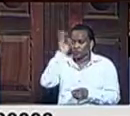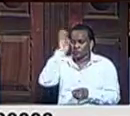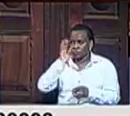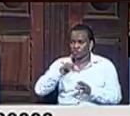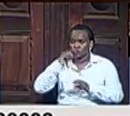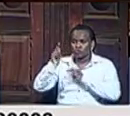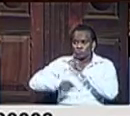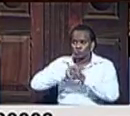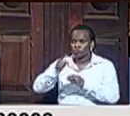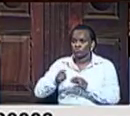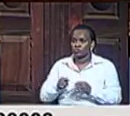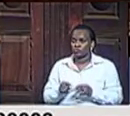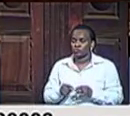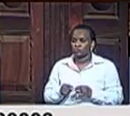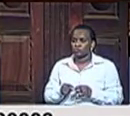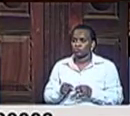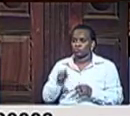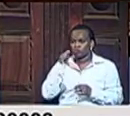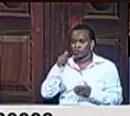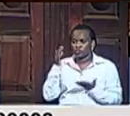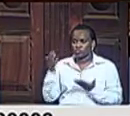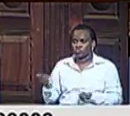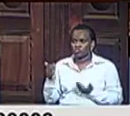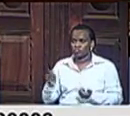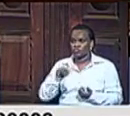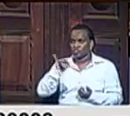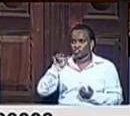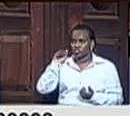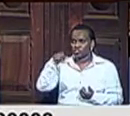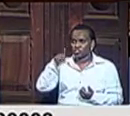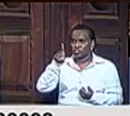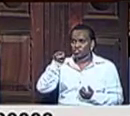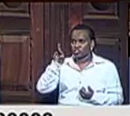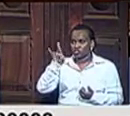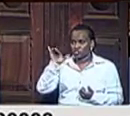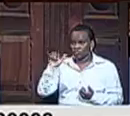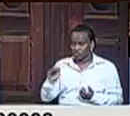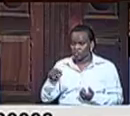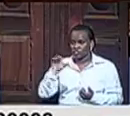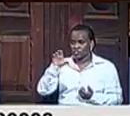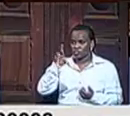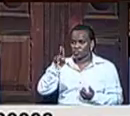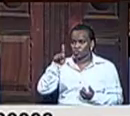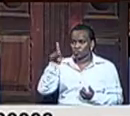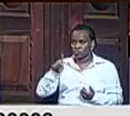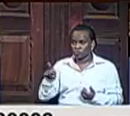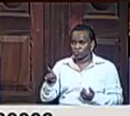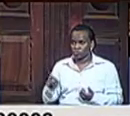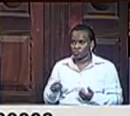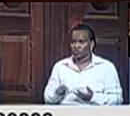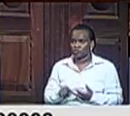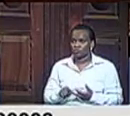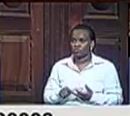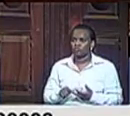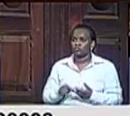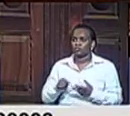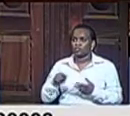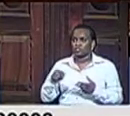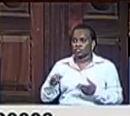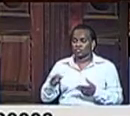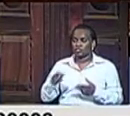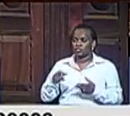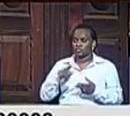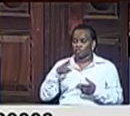o mundo, da jovem Jandira dos Santos Cruz, que levada